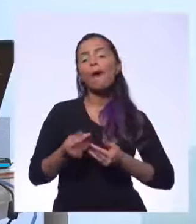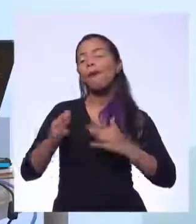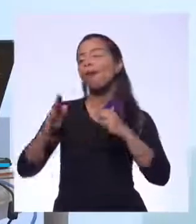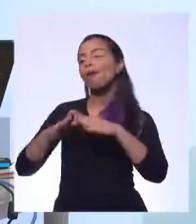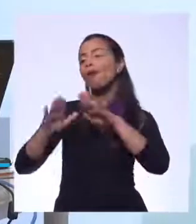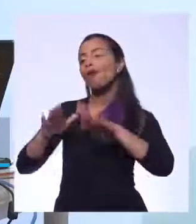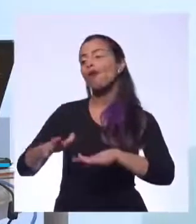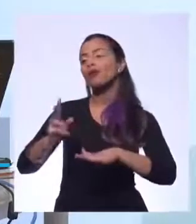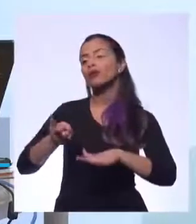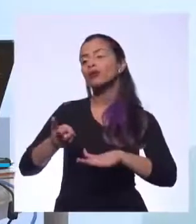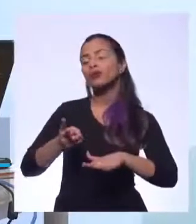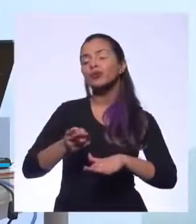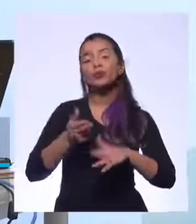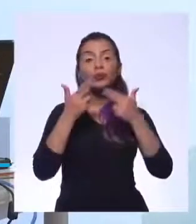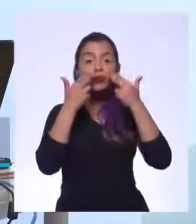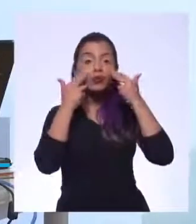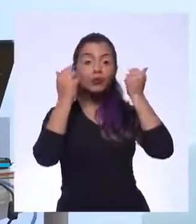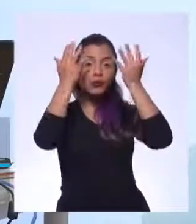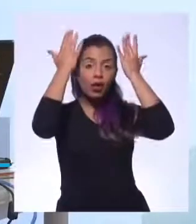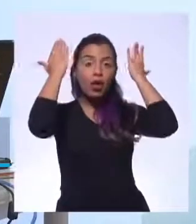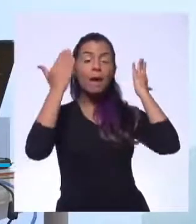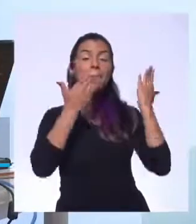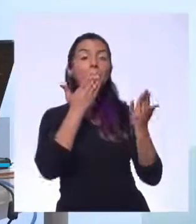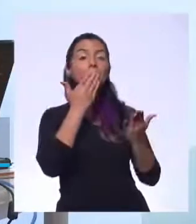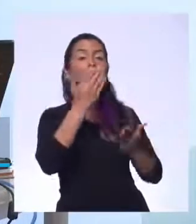indiazinha pediu ao deus Poseidon,